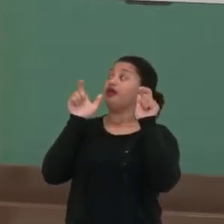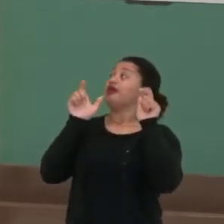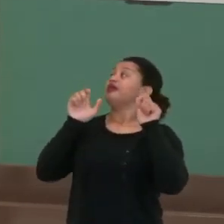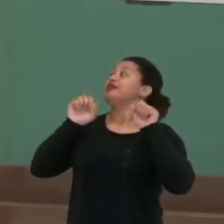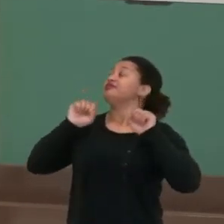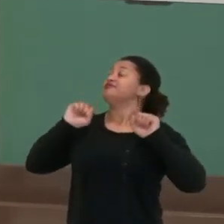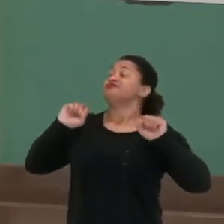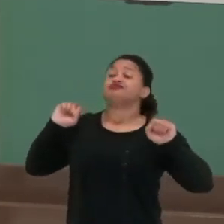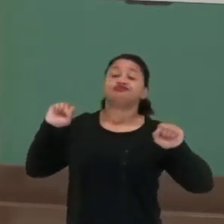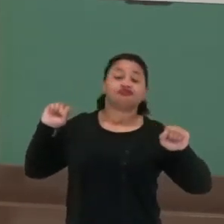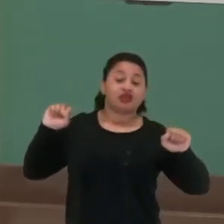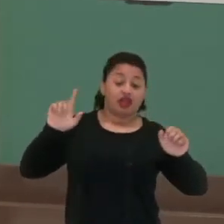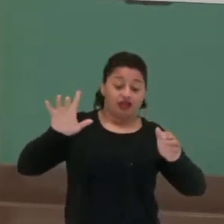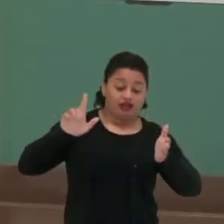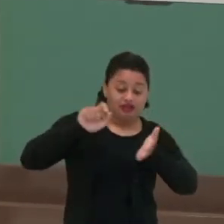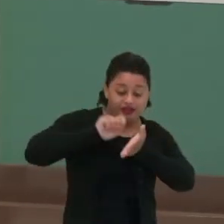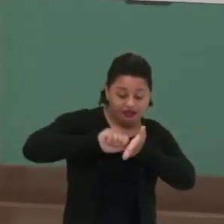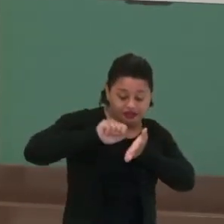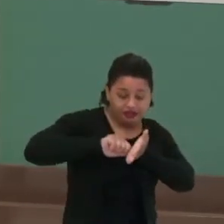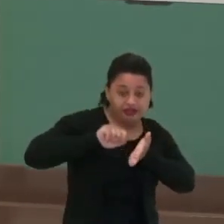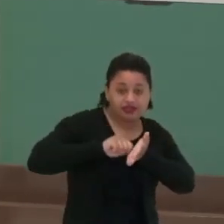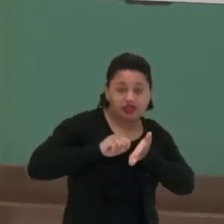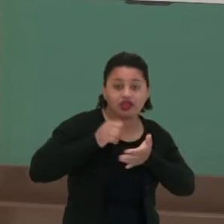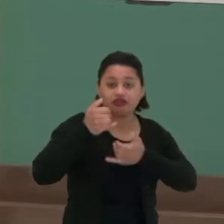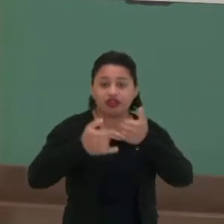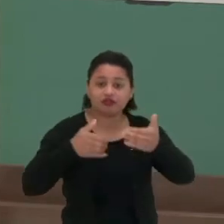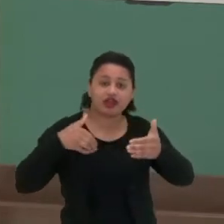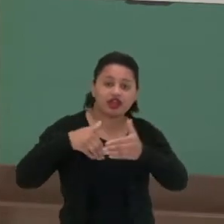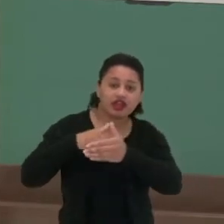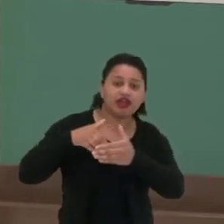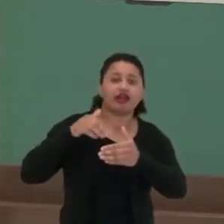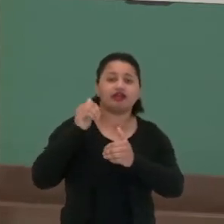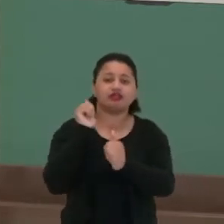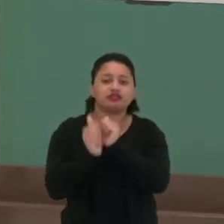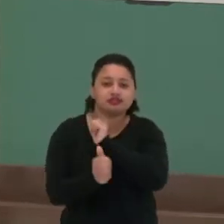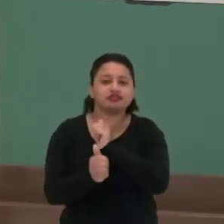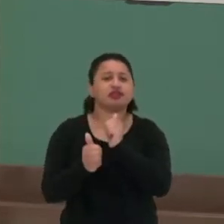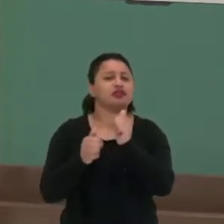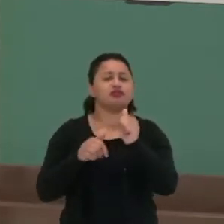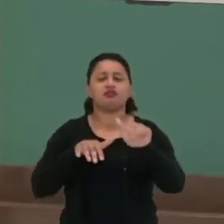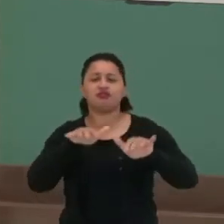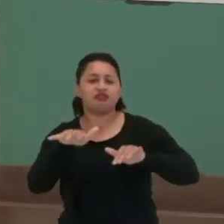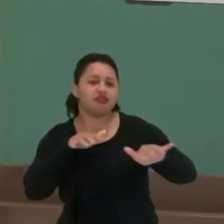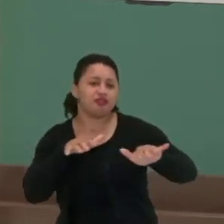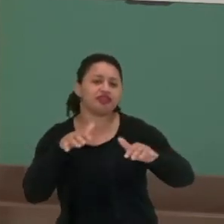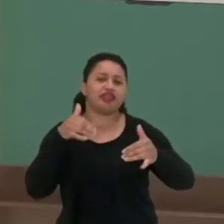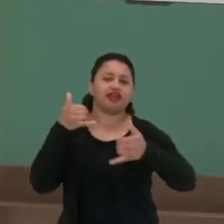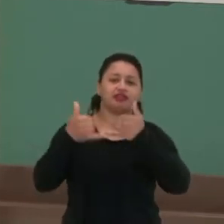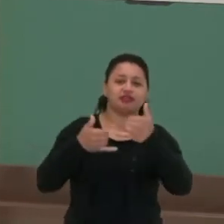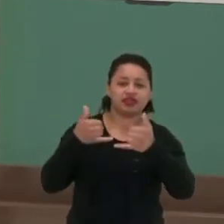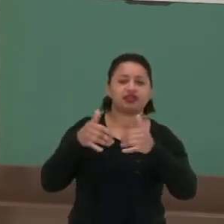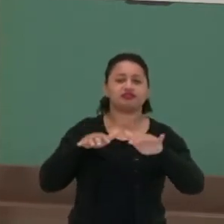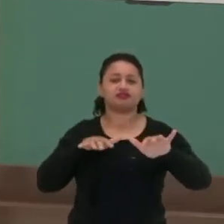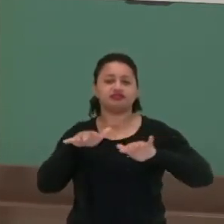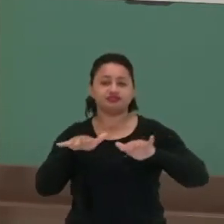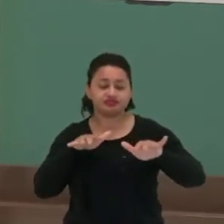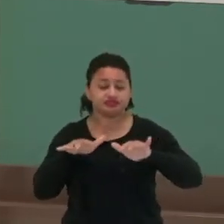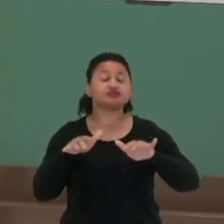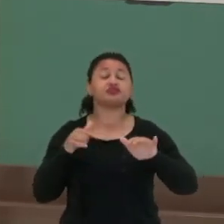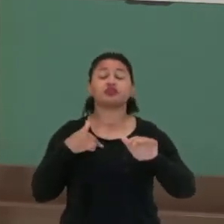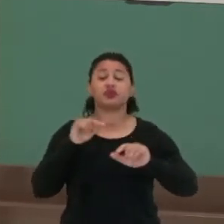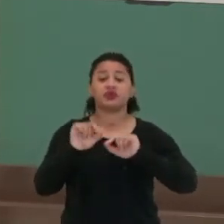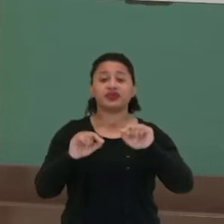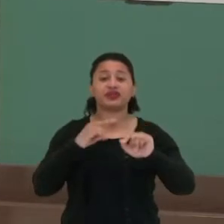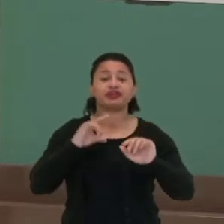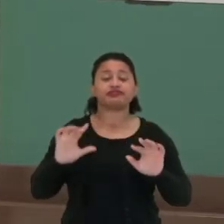gente escreve, vai jogar bola, vai se alimentar. Os movimentos, perceber os